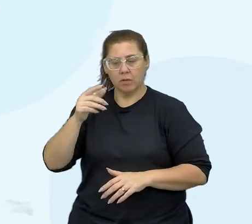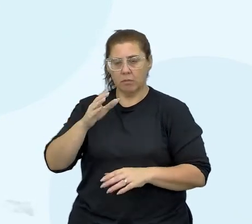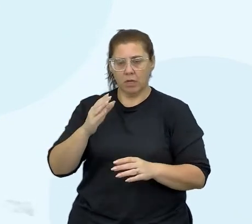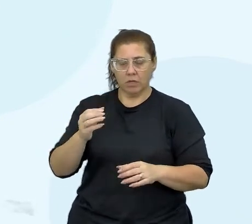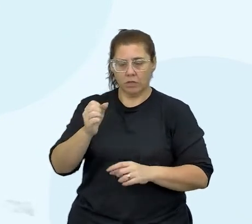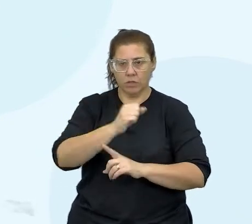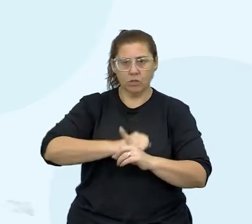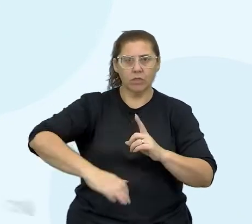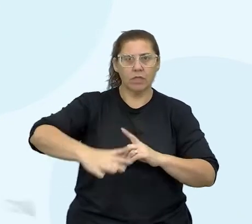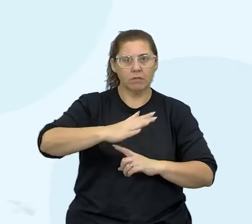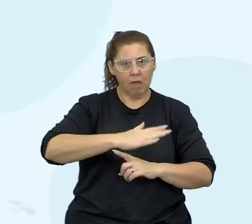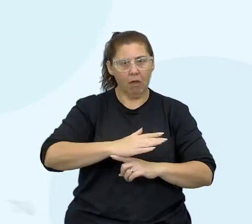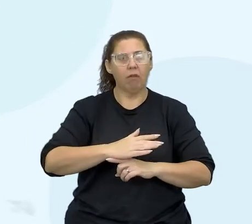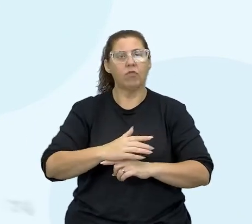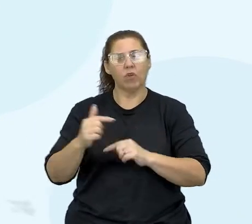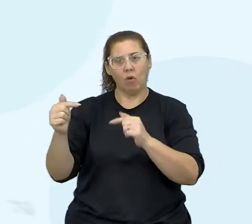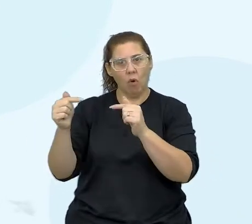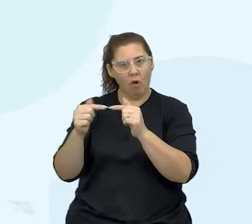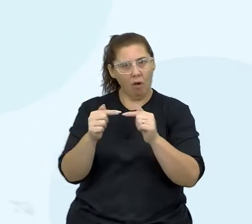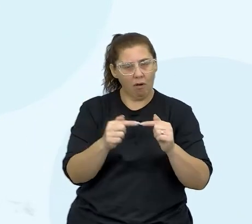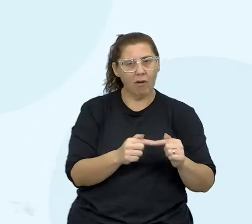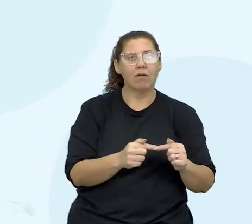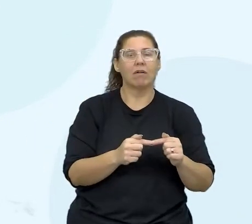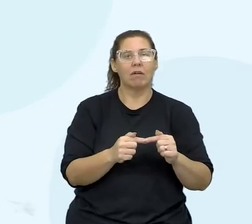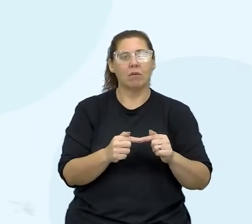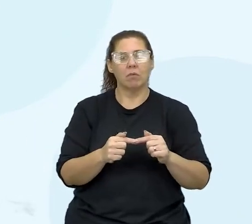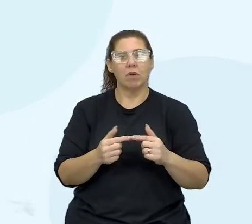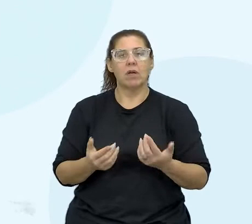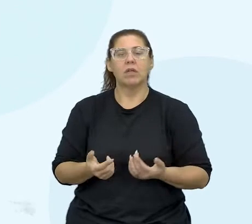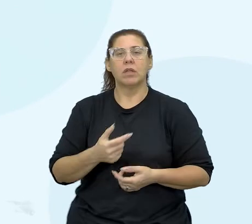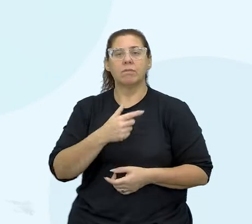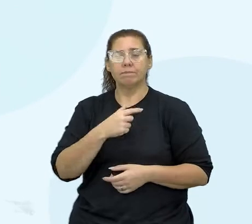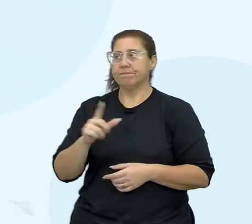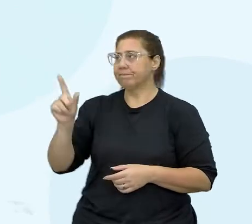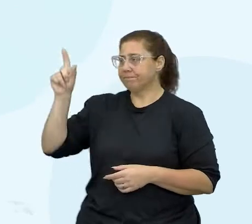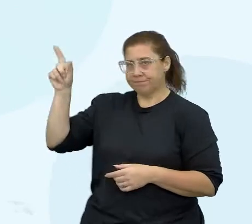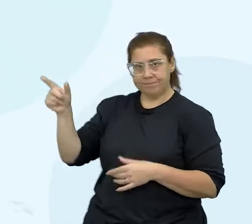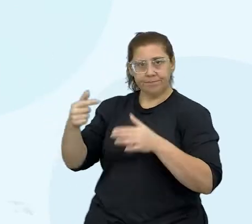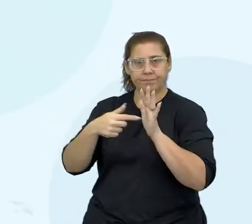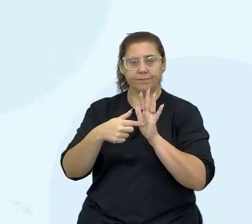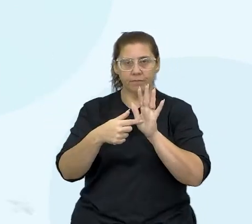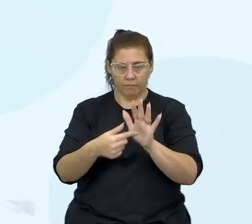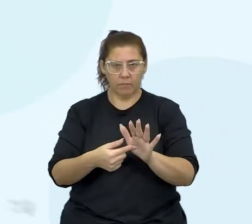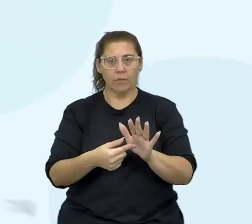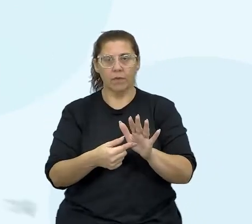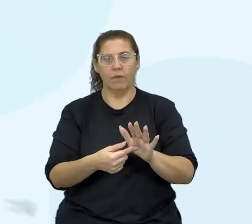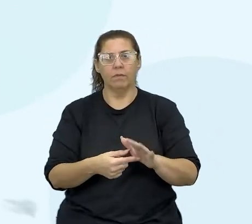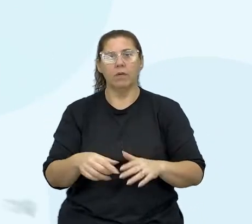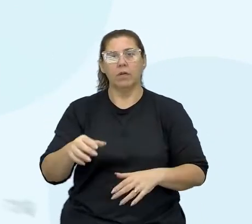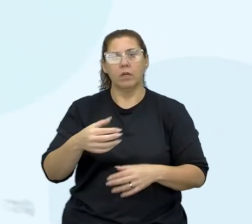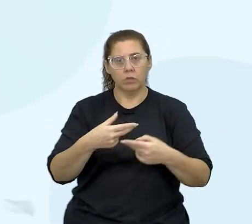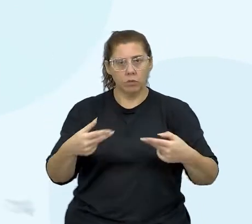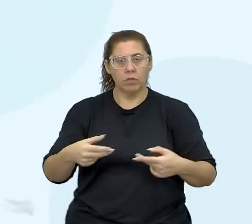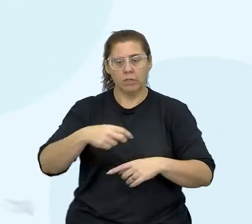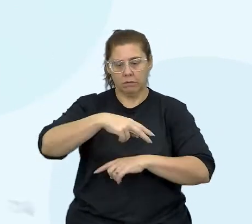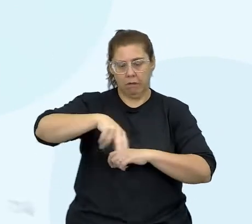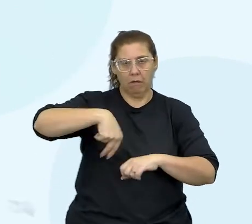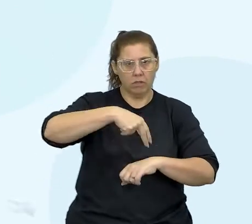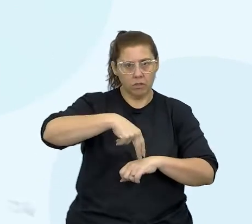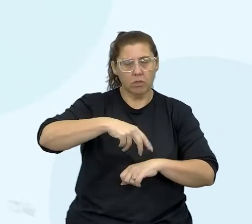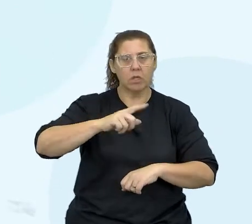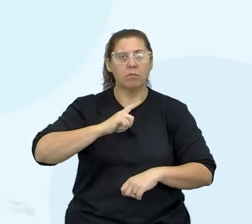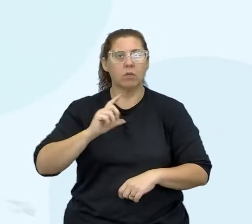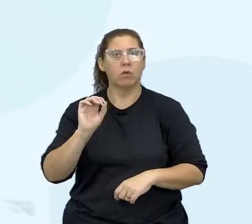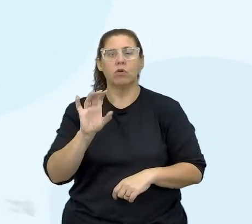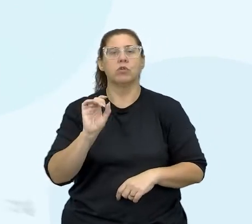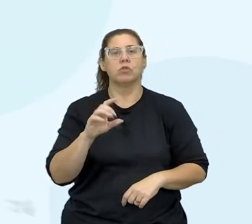sociedade mais coesa, o Ulrich Beck, ele até fala sobre a necessidade de estados nacionais aí, para que